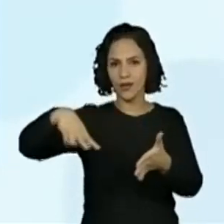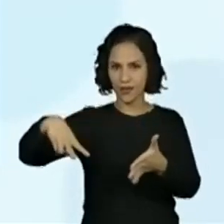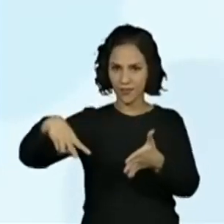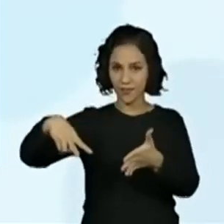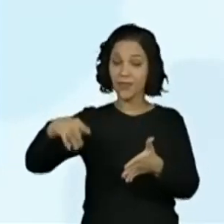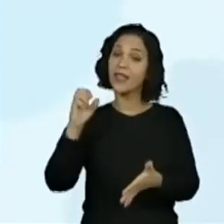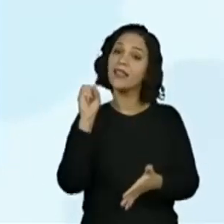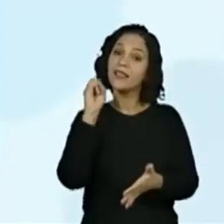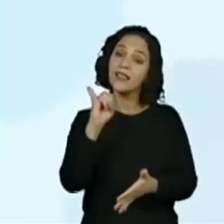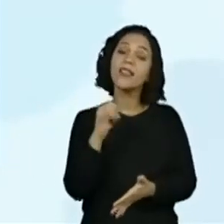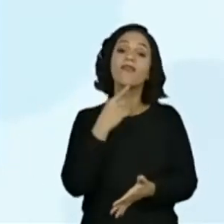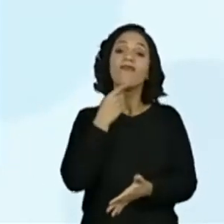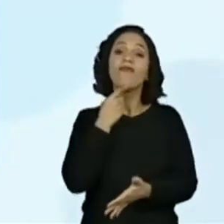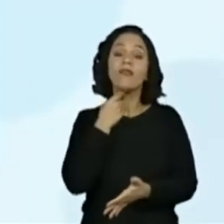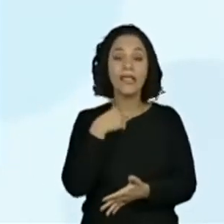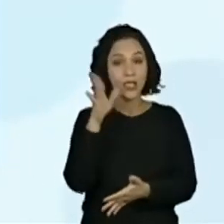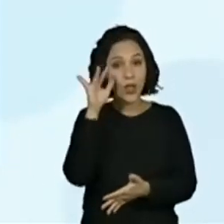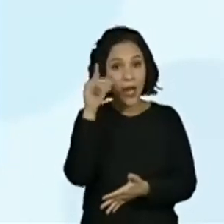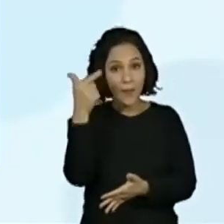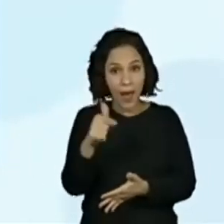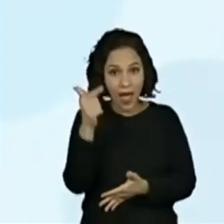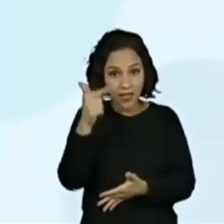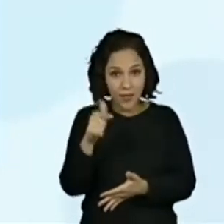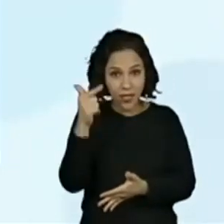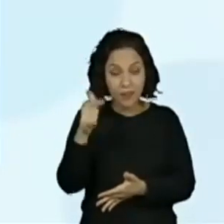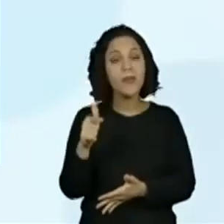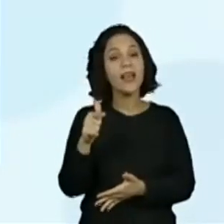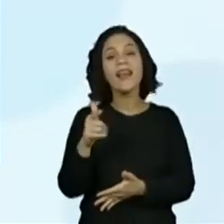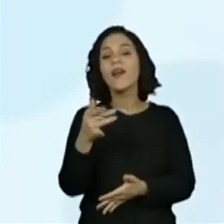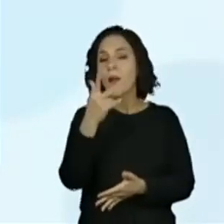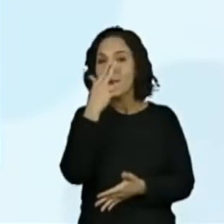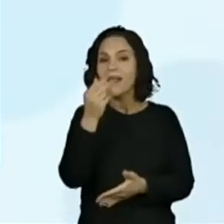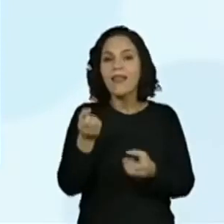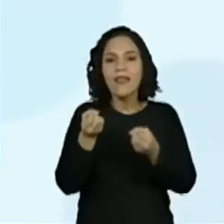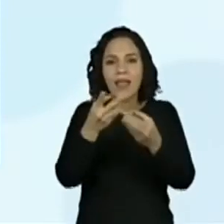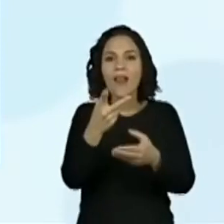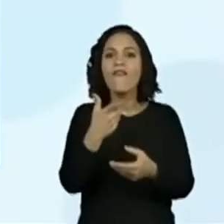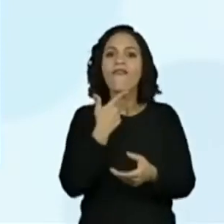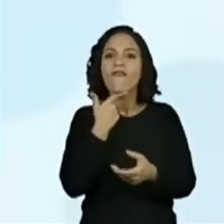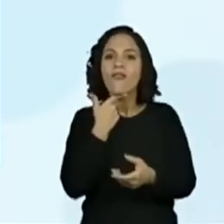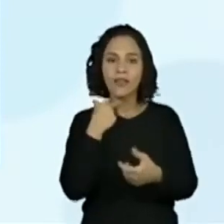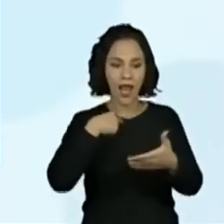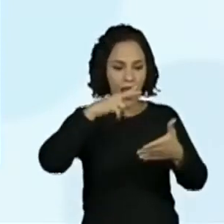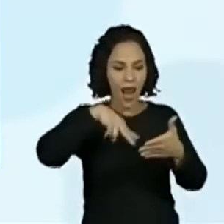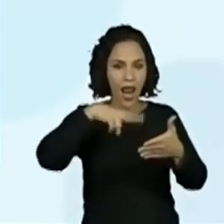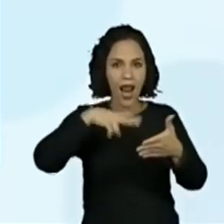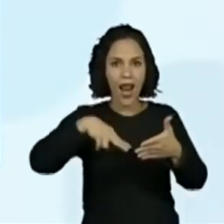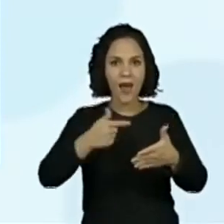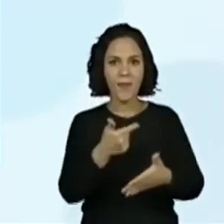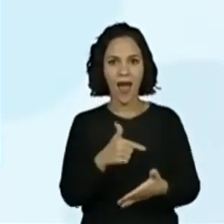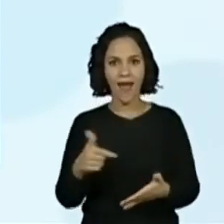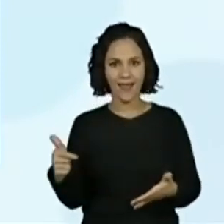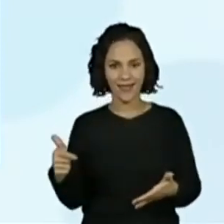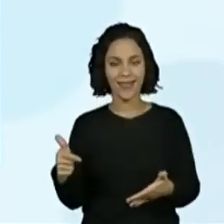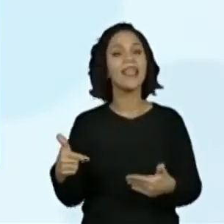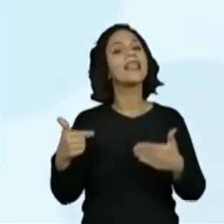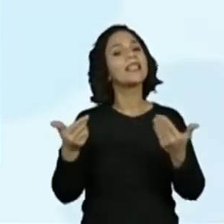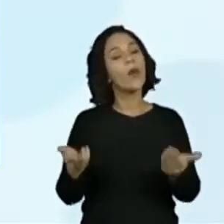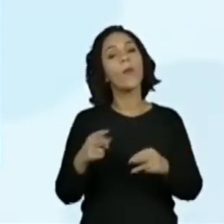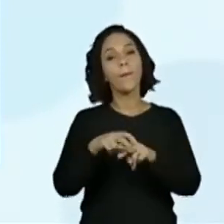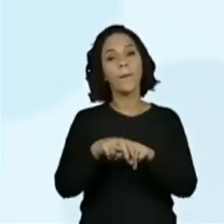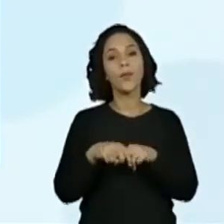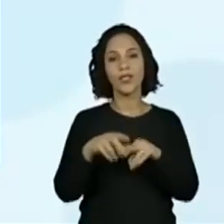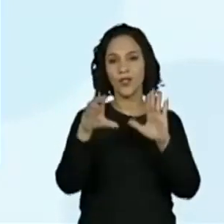se assim ele desejar. Então, ele vai instigando a vontade de você saber o restante Exatamente. Da notícia. Exatamente. Essa é a ideia desse